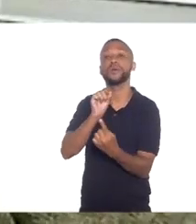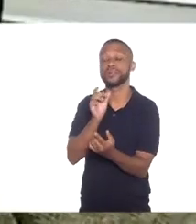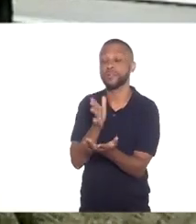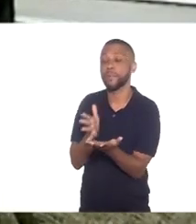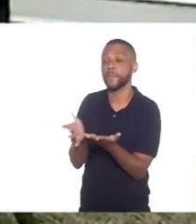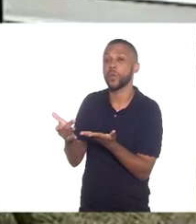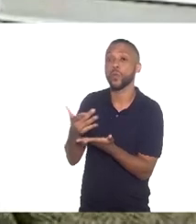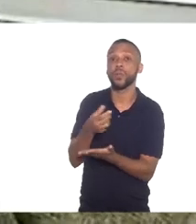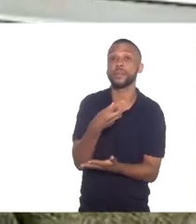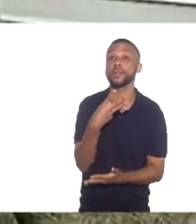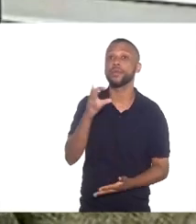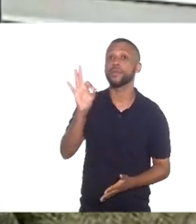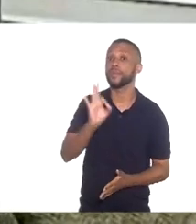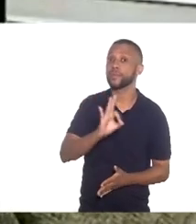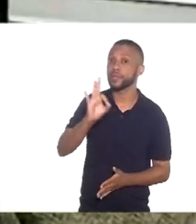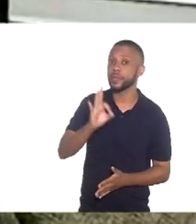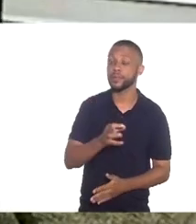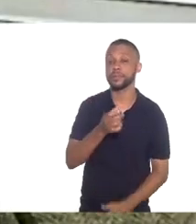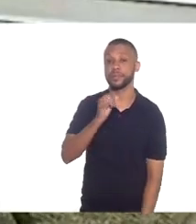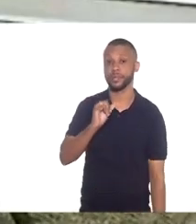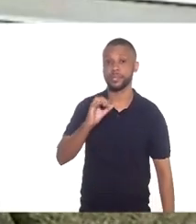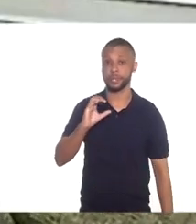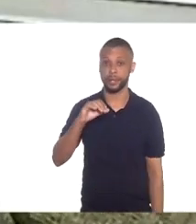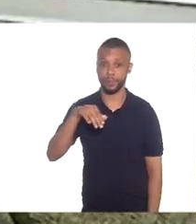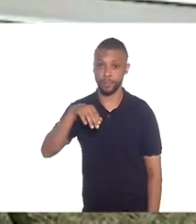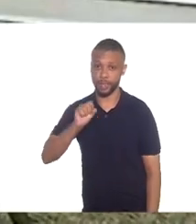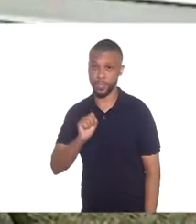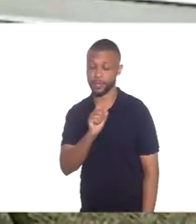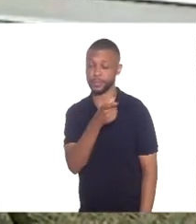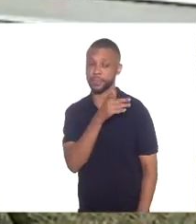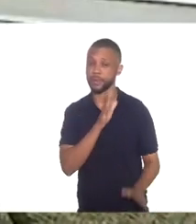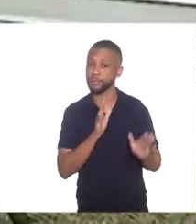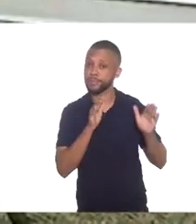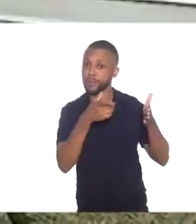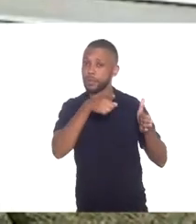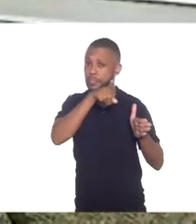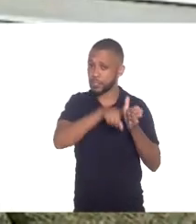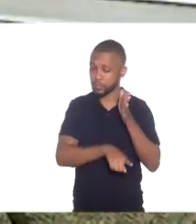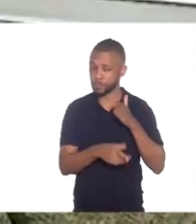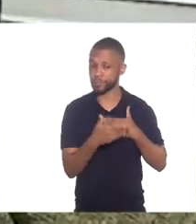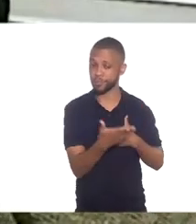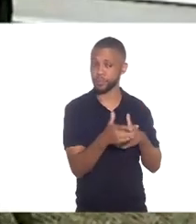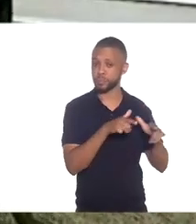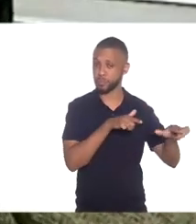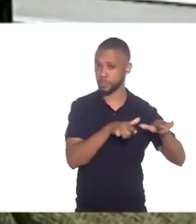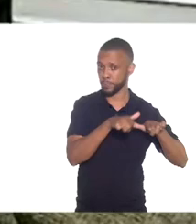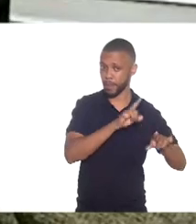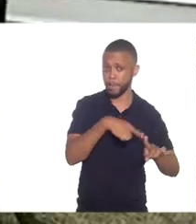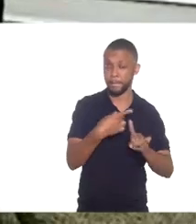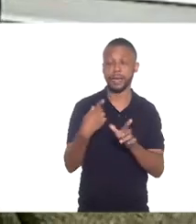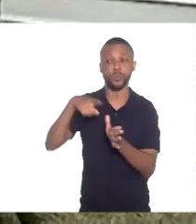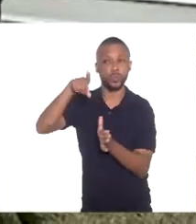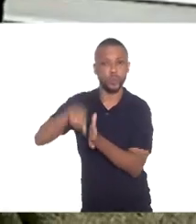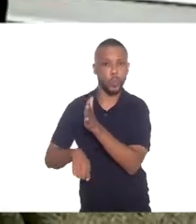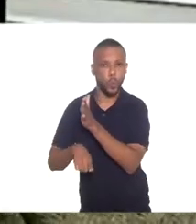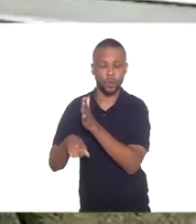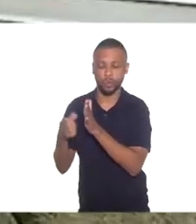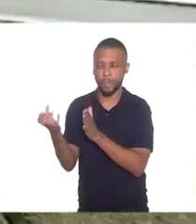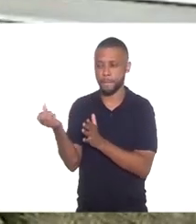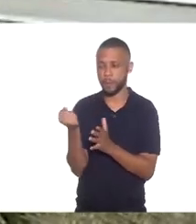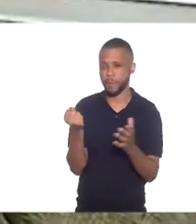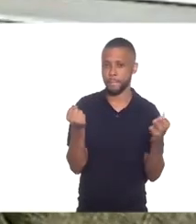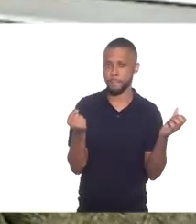de ICMS sobre a plataforma, incidindo sobre a plataforma e sobre o subsídio. E,